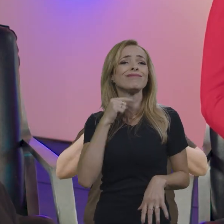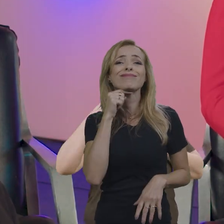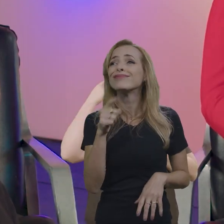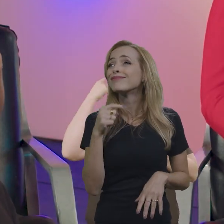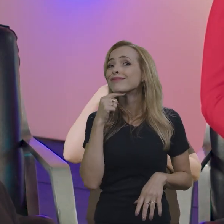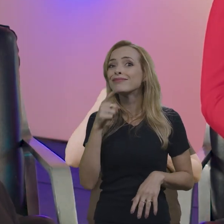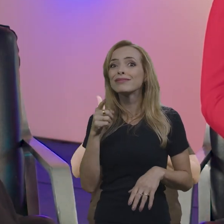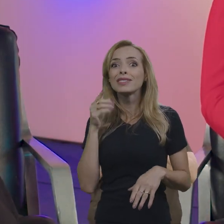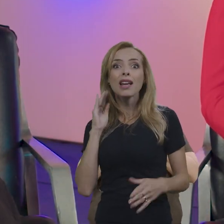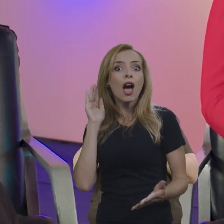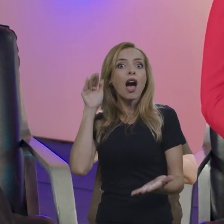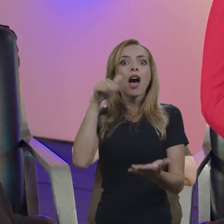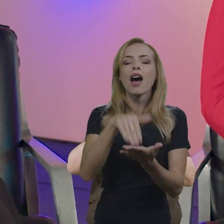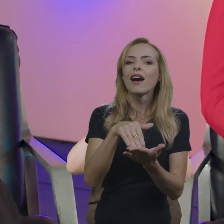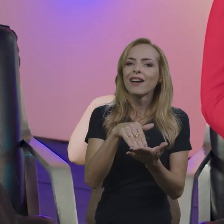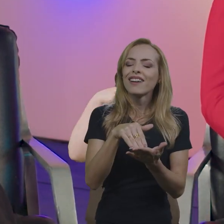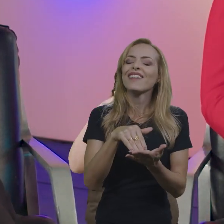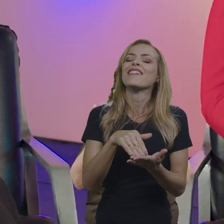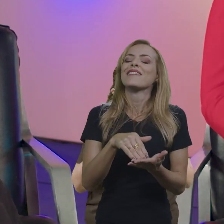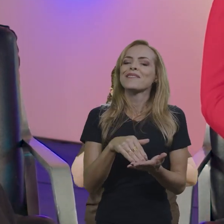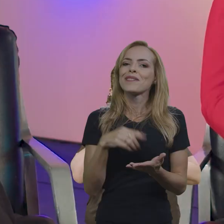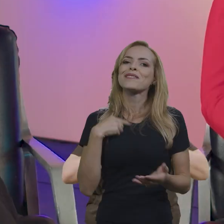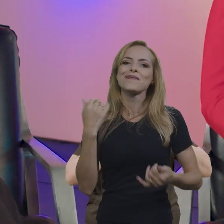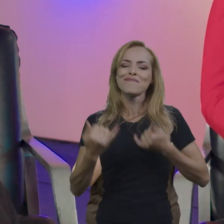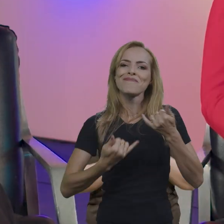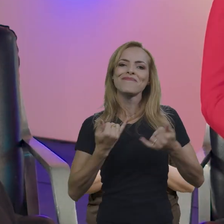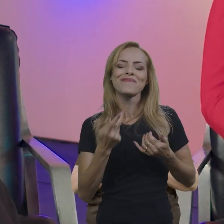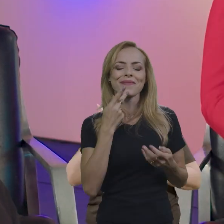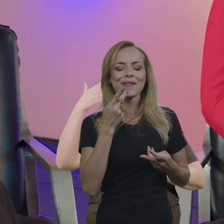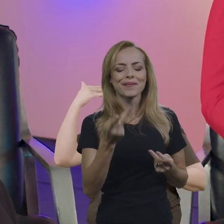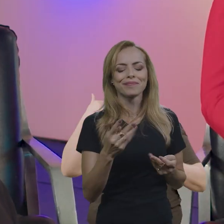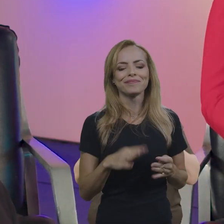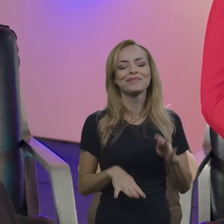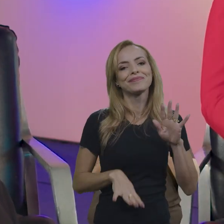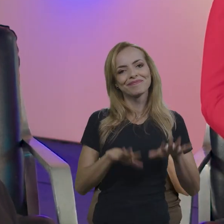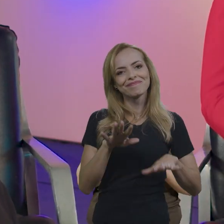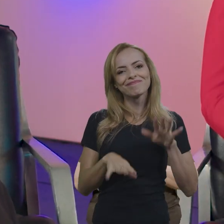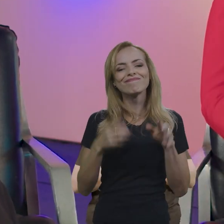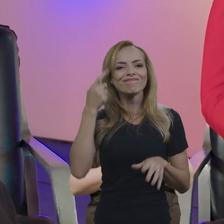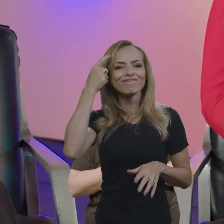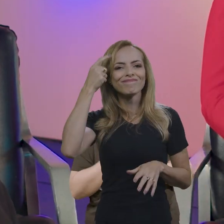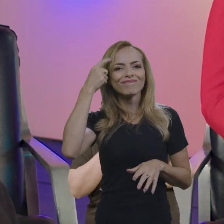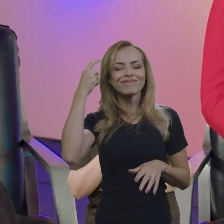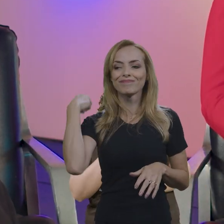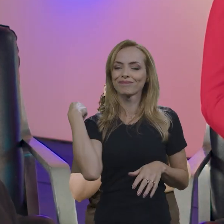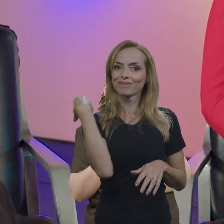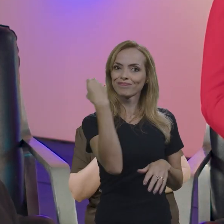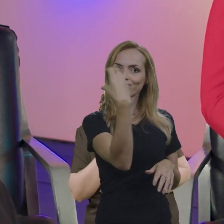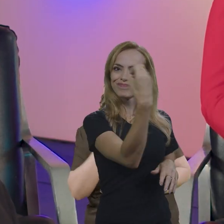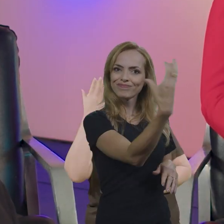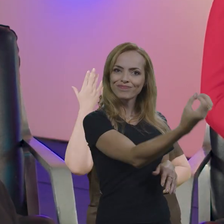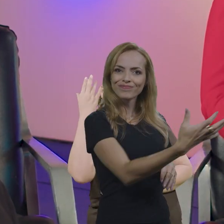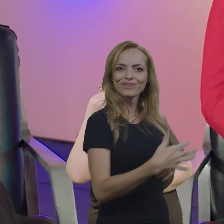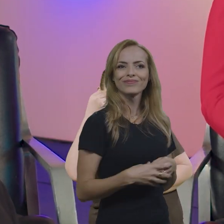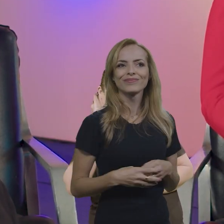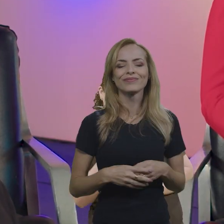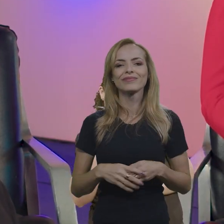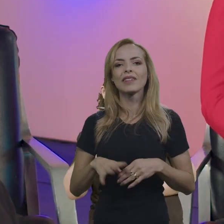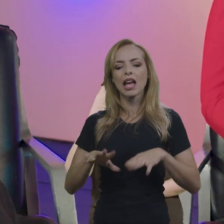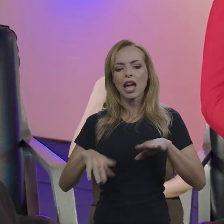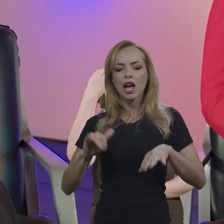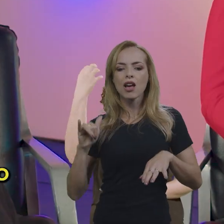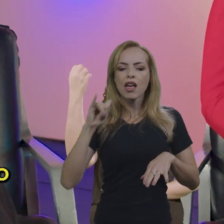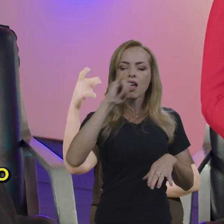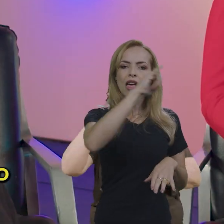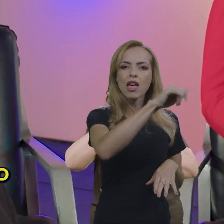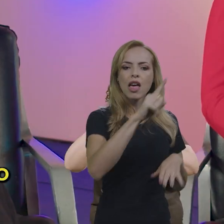num lugar maior. Eu até brinquei muito, falei com o pessoal, quando a gente viajou, a gente estava aqui, a